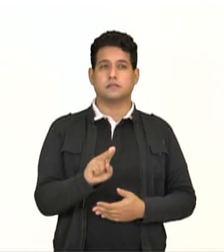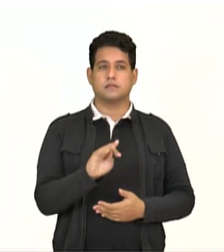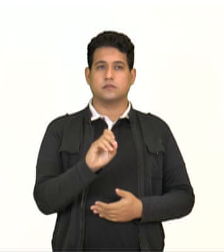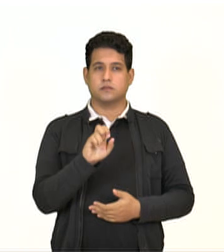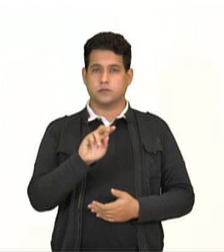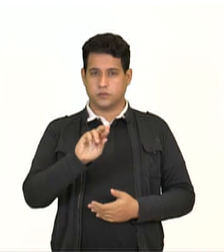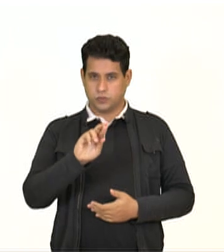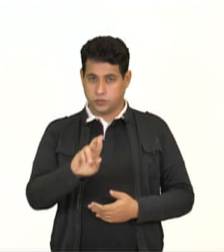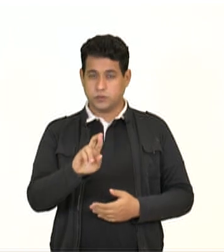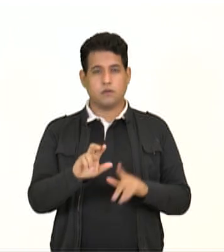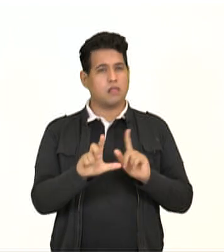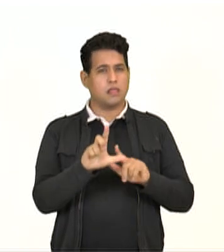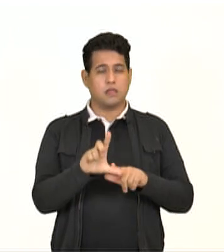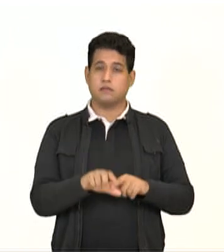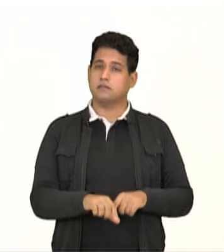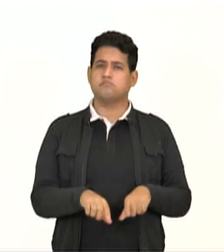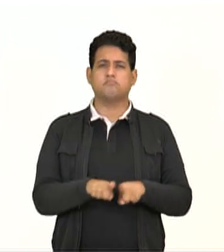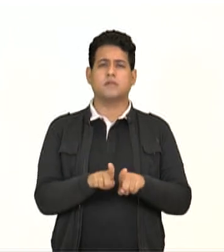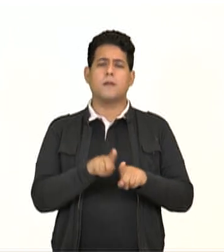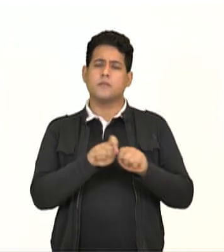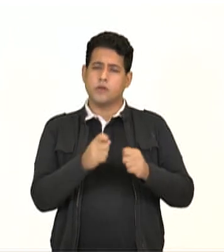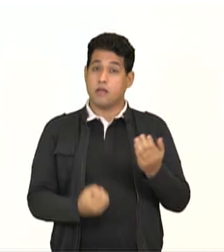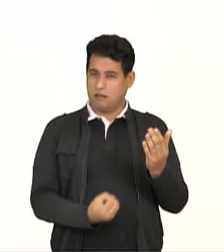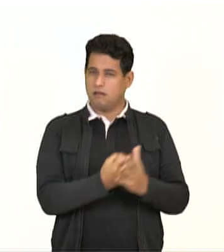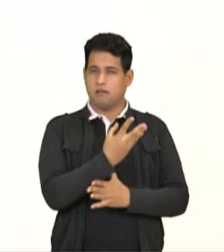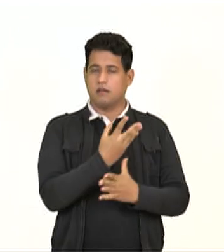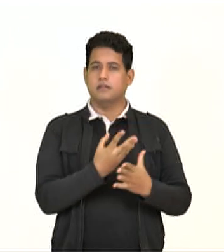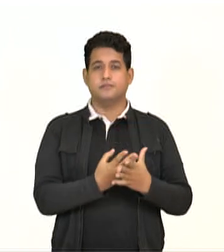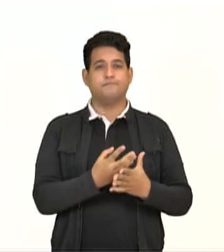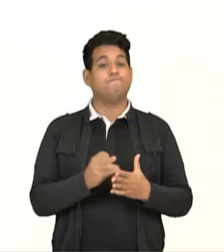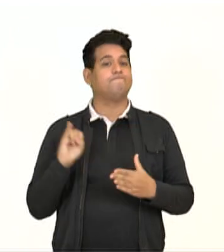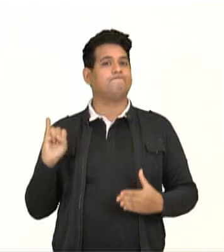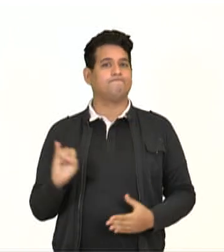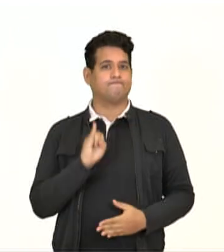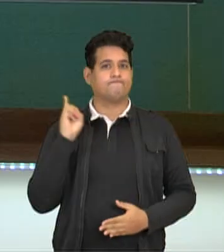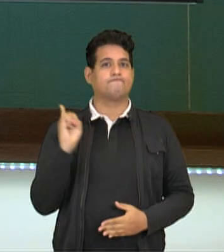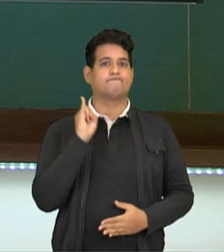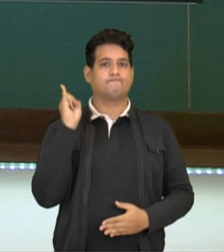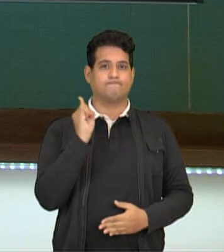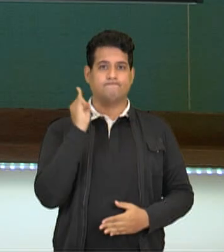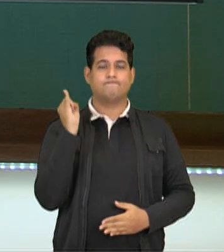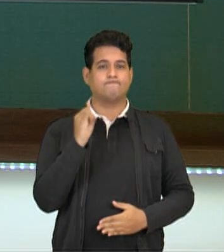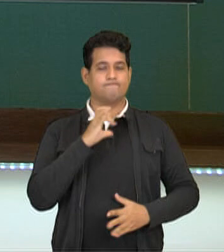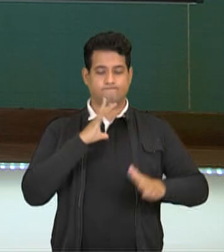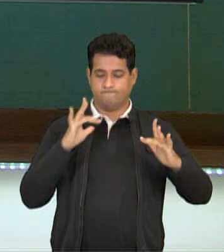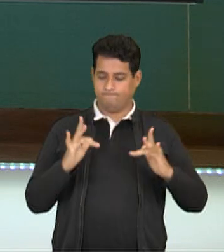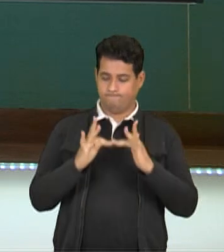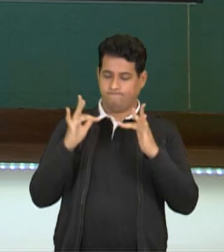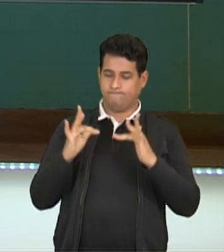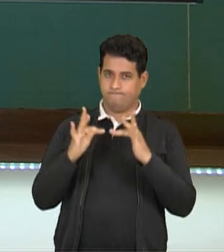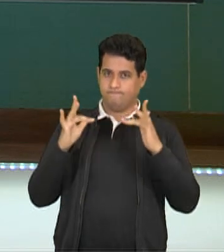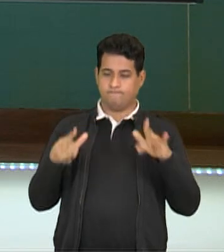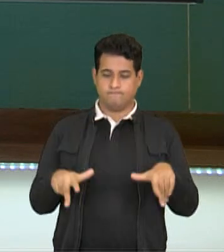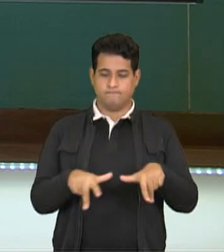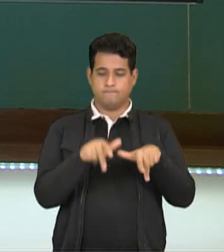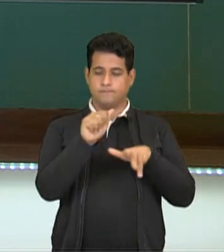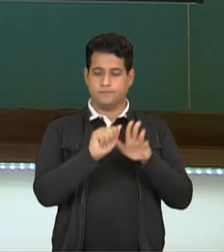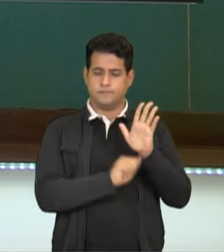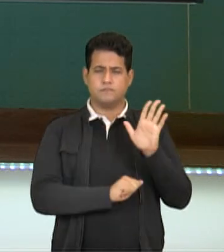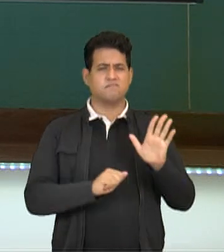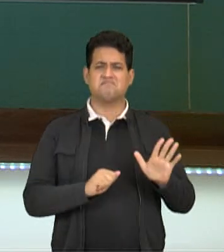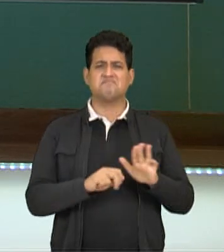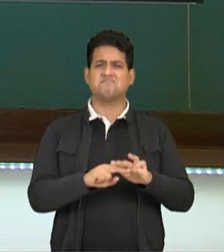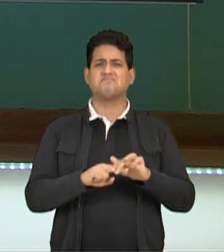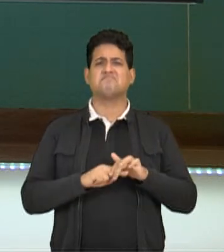letra, letrista ou compositor. É muito importante nós termos afinidade com esse gênero textual,